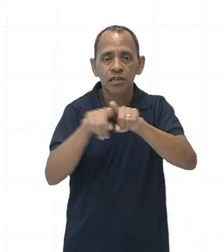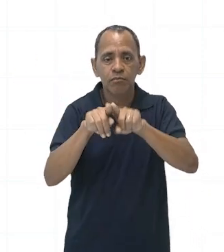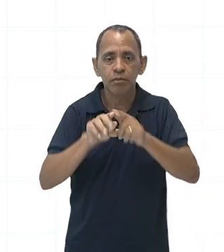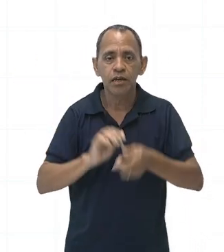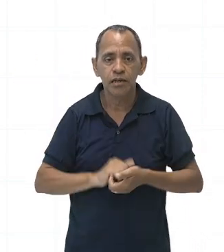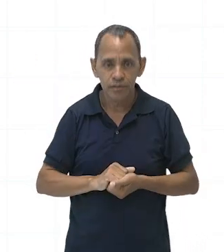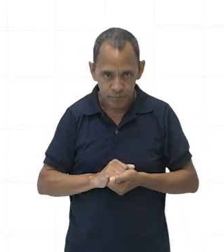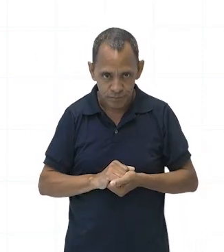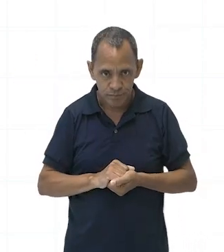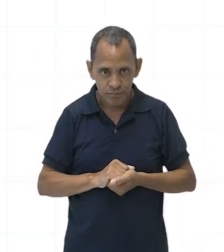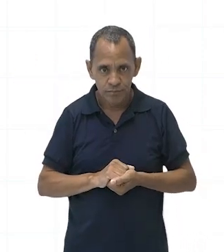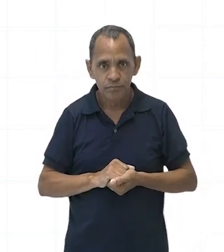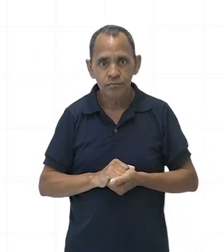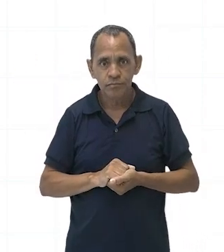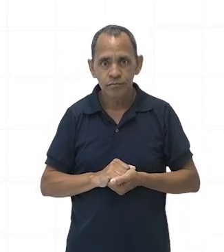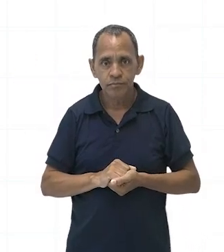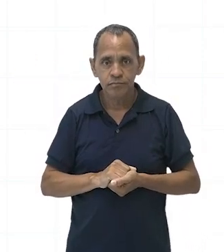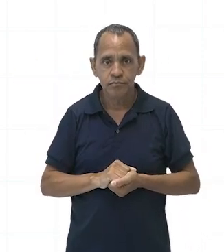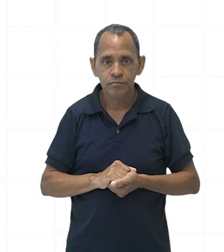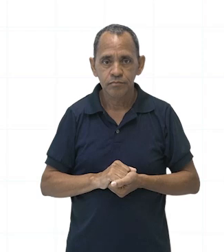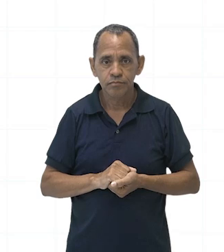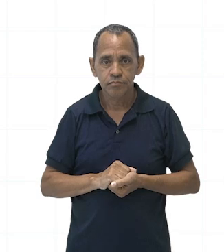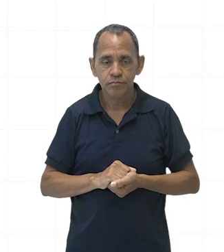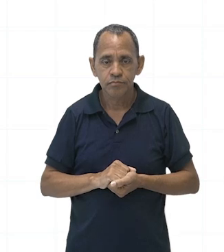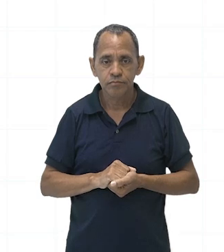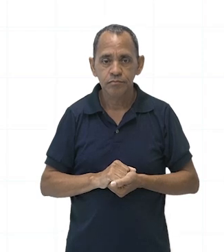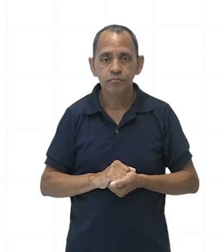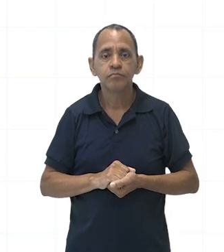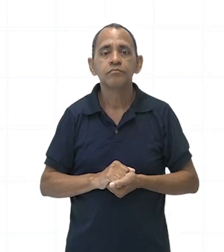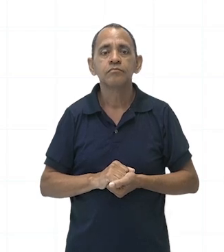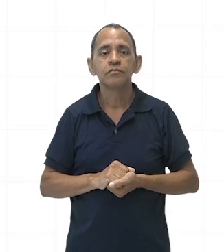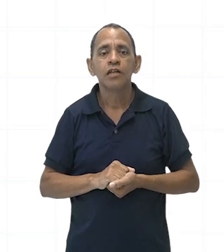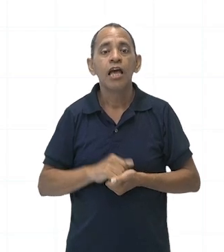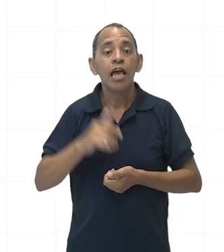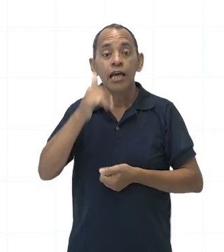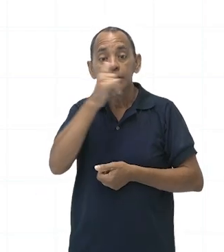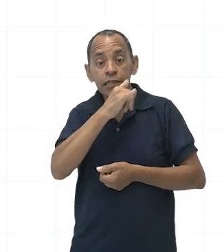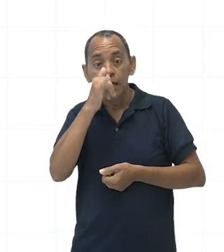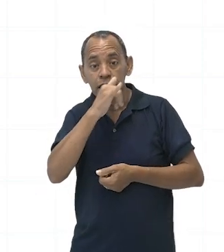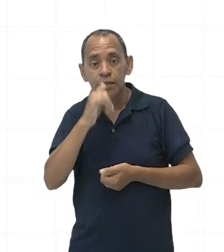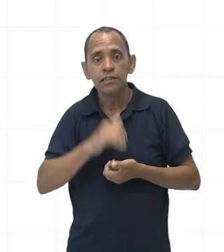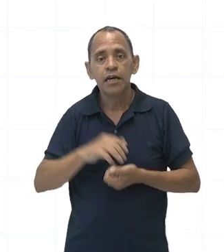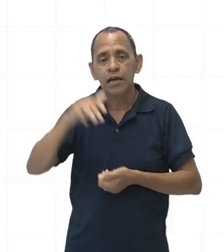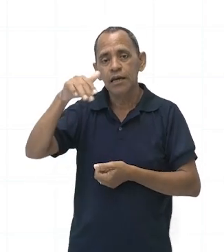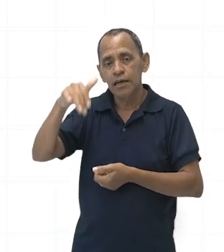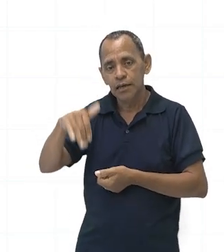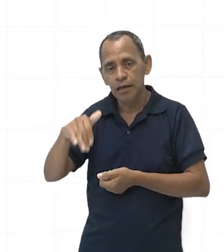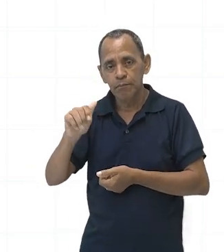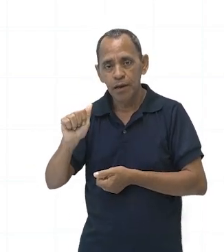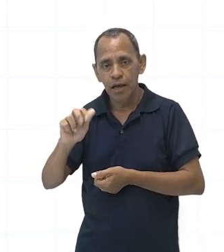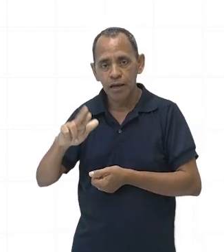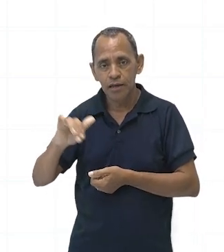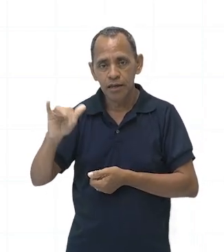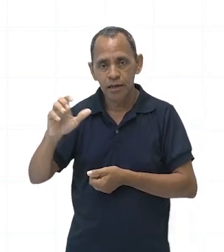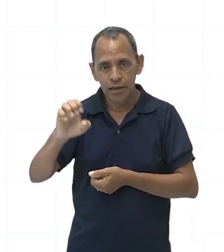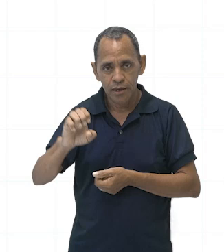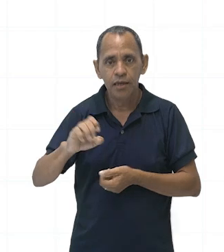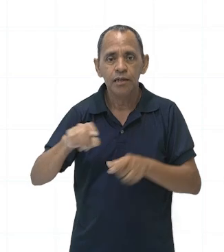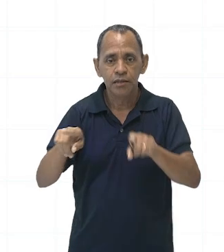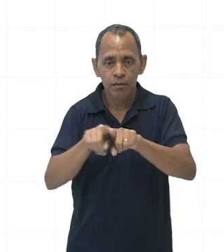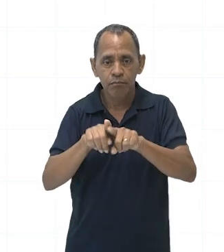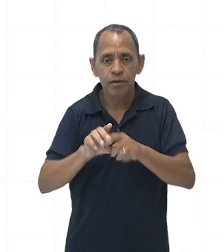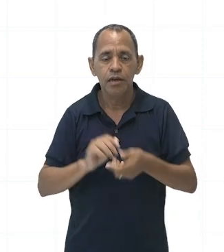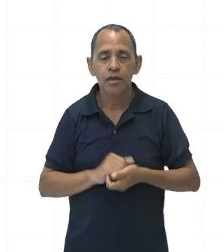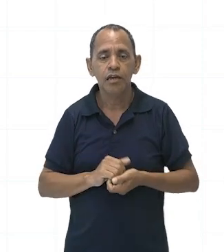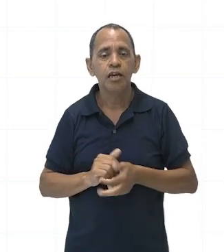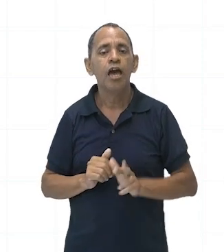a pioneira em dançar nas pontas dos pés, tornando esse movimento o mais representativo do